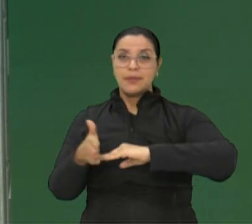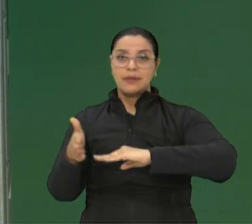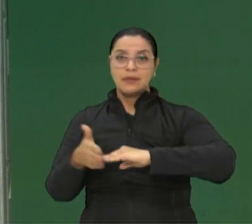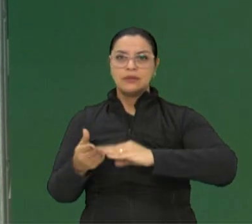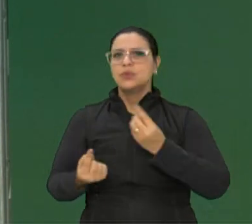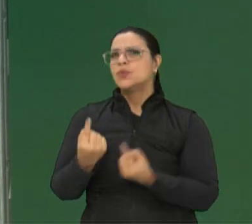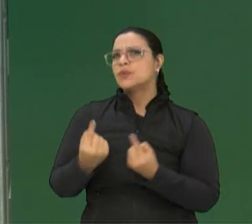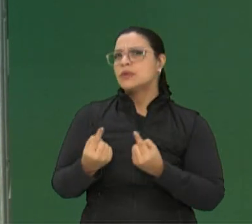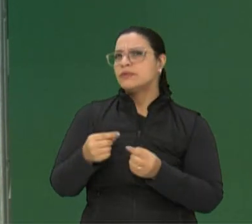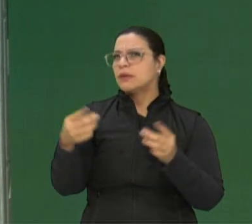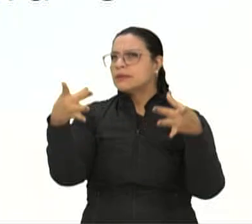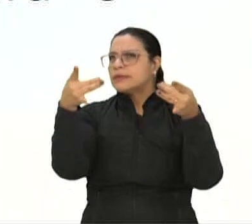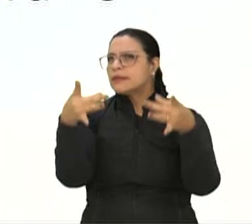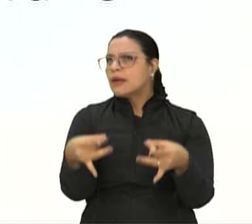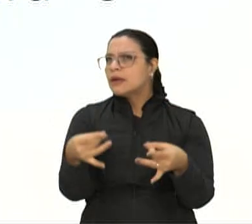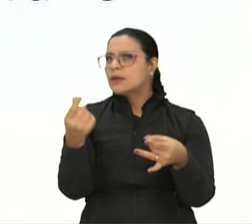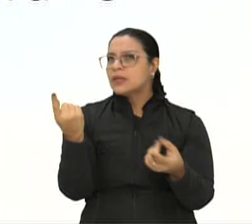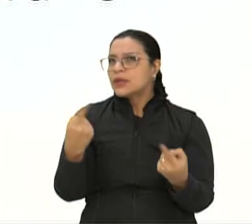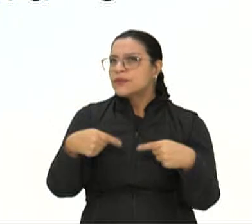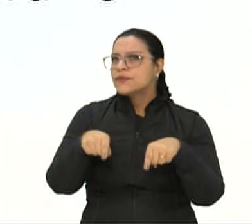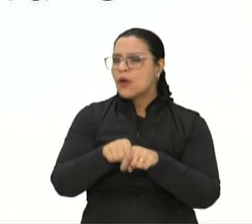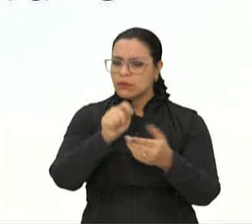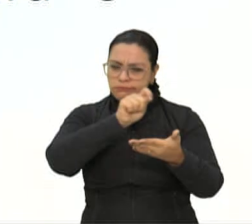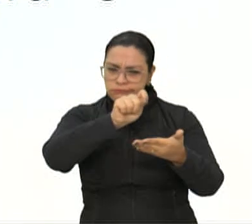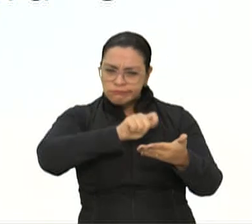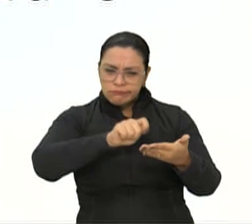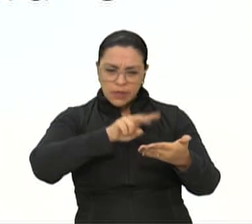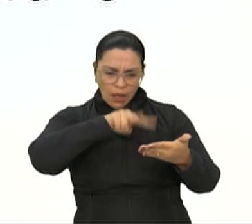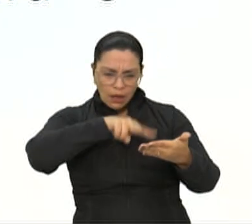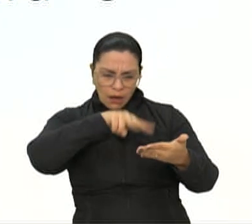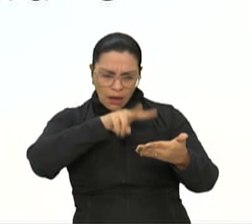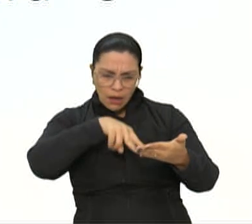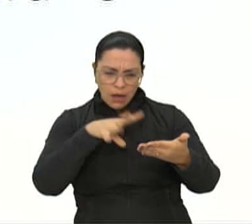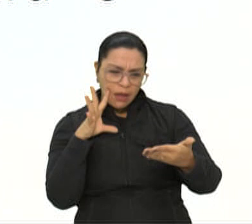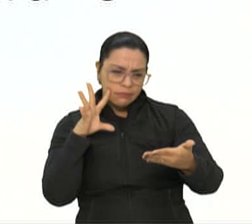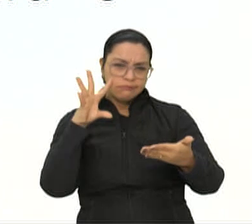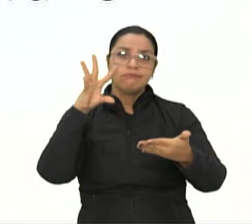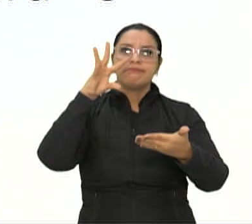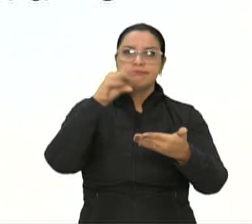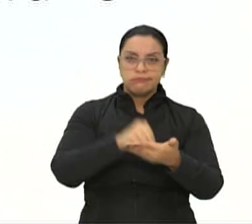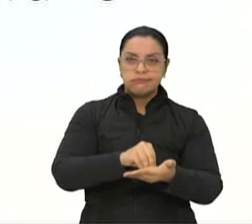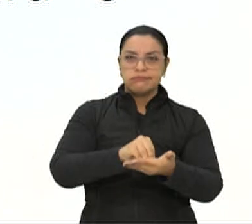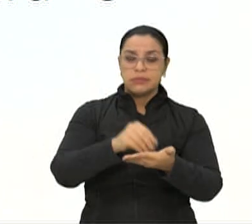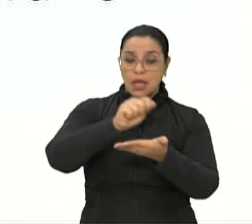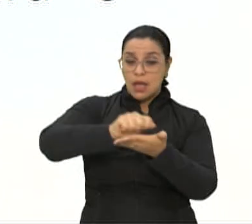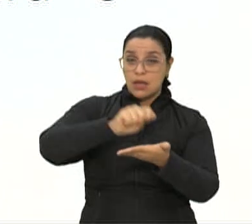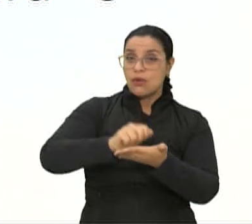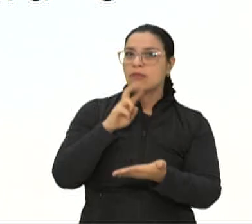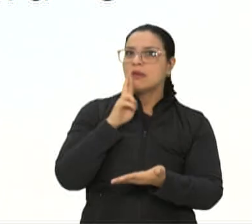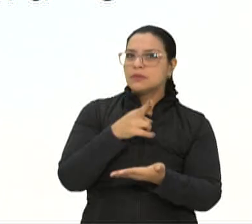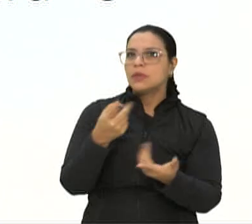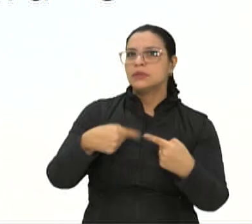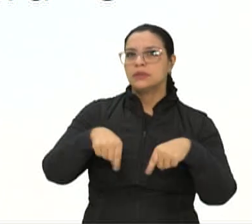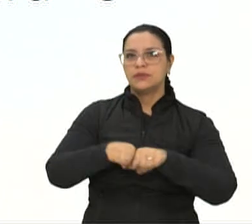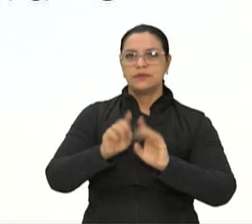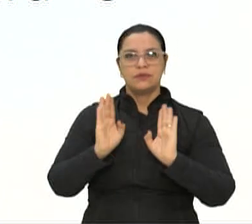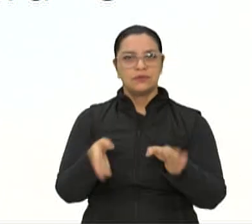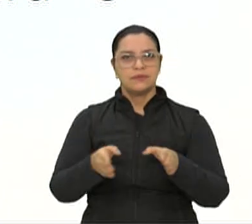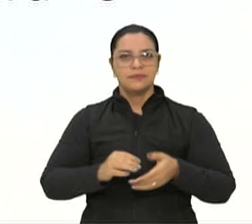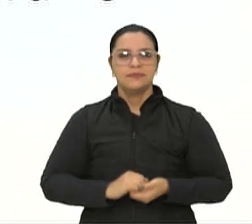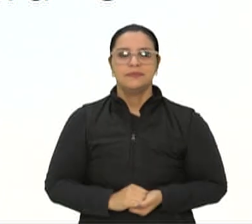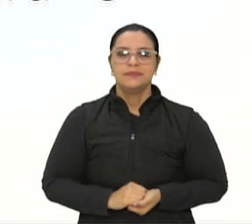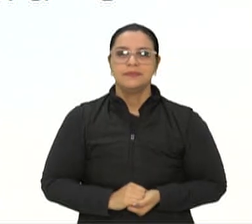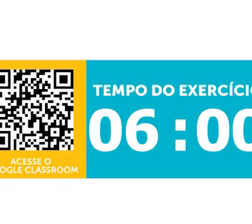tá? Conseguem apontar isso aí? Volta lá nas suas anotações, dá uma refletida, anota aí uma resposta, depois volta aqui.